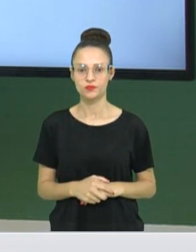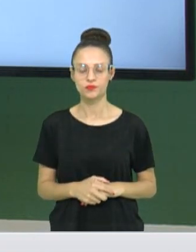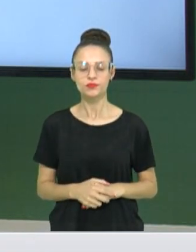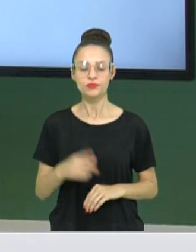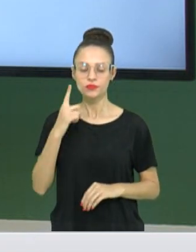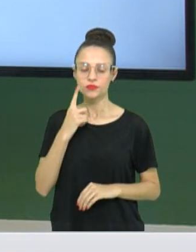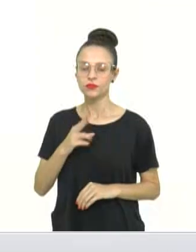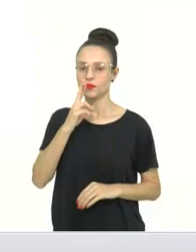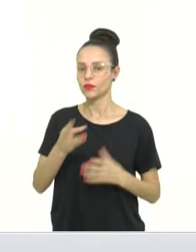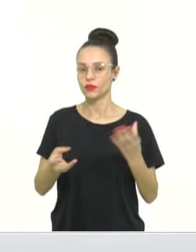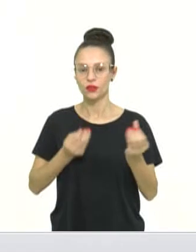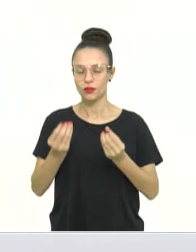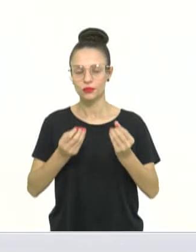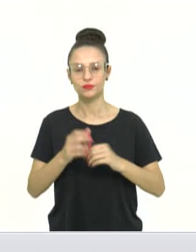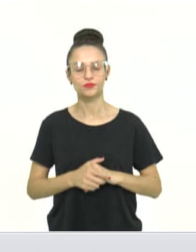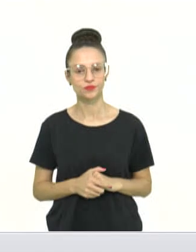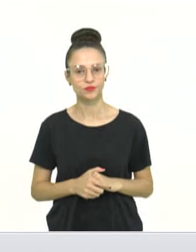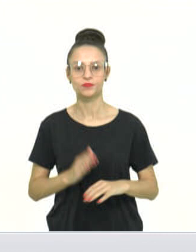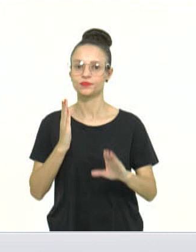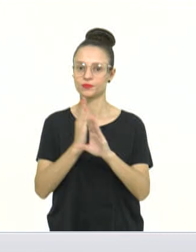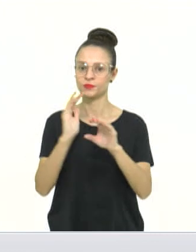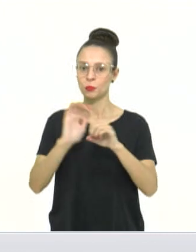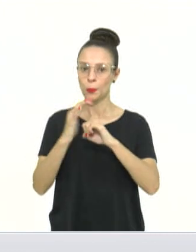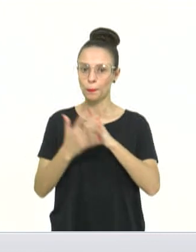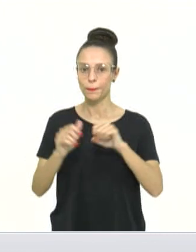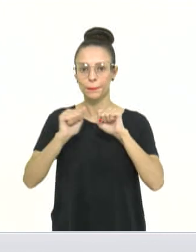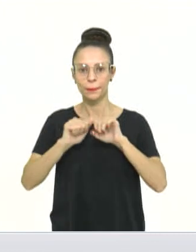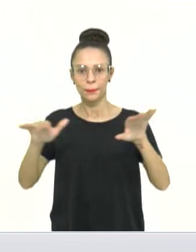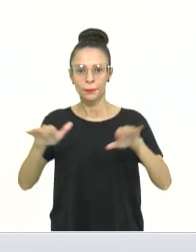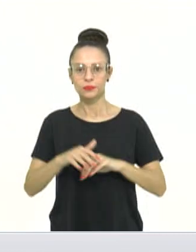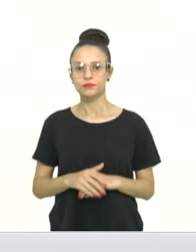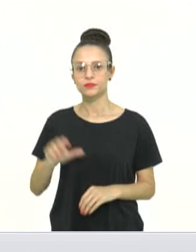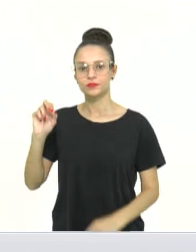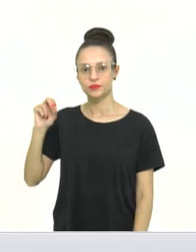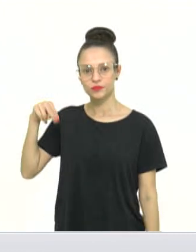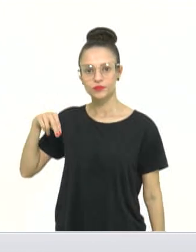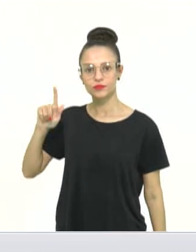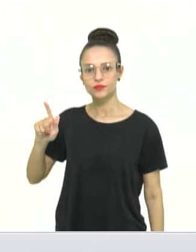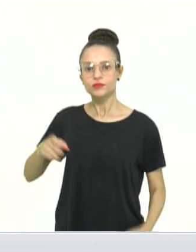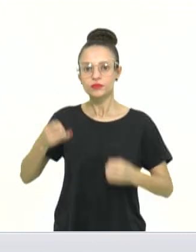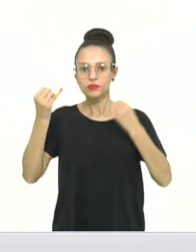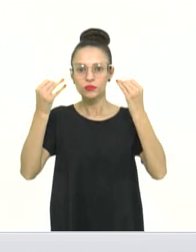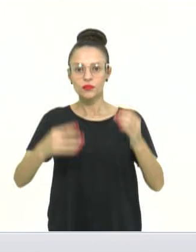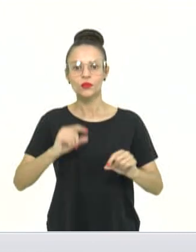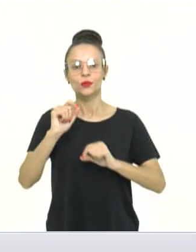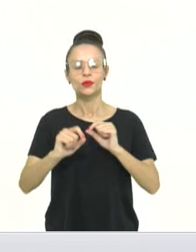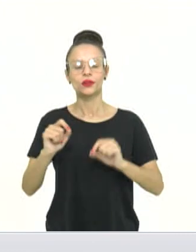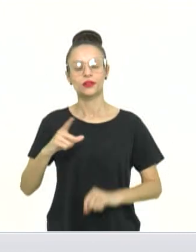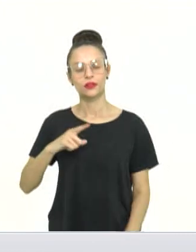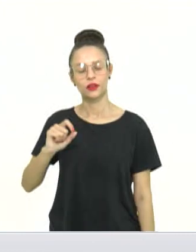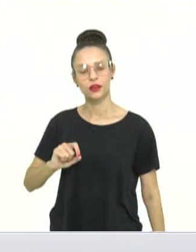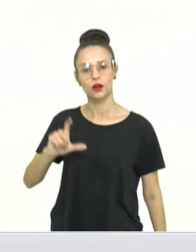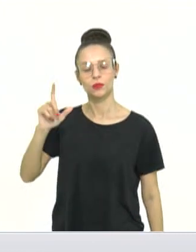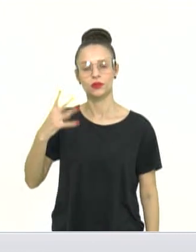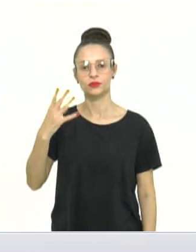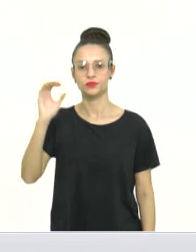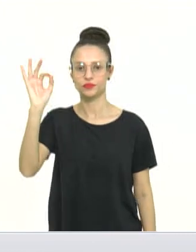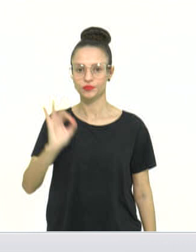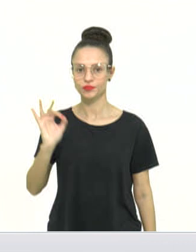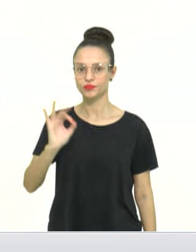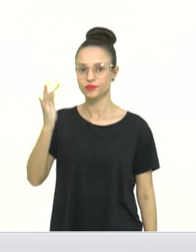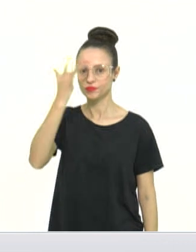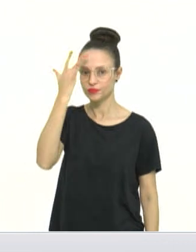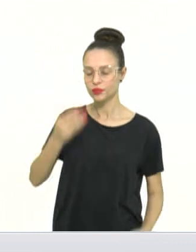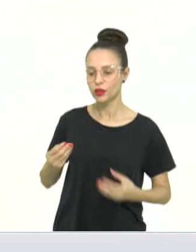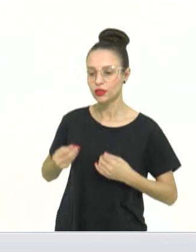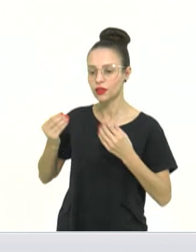essa resposta? Devido à pandemia, a ONG Cão Sem Dono teve um aumento de 40% na procura de novos lares